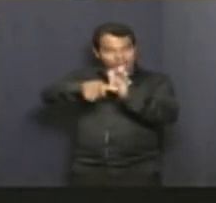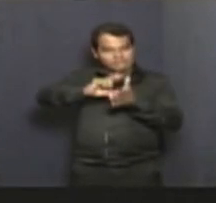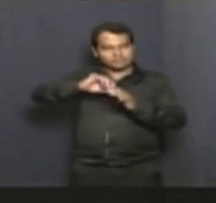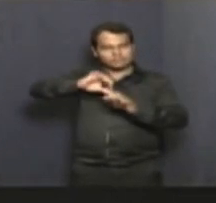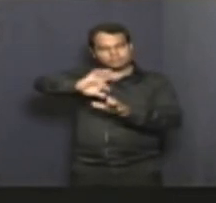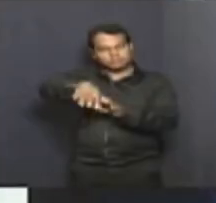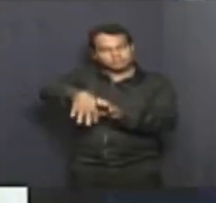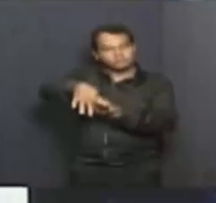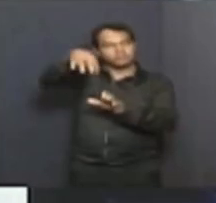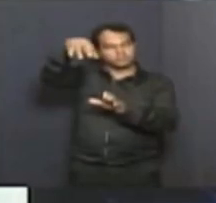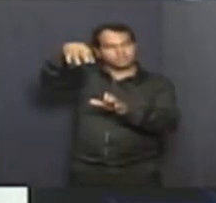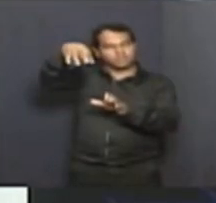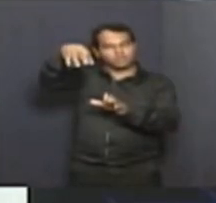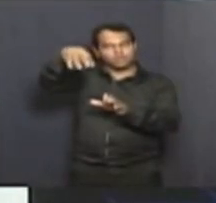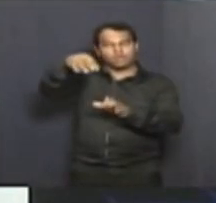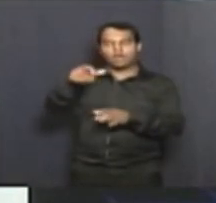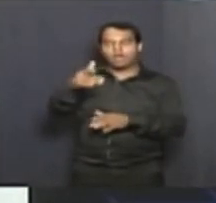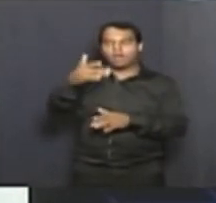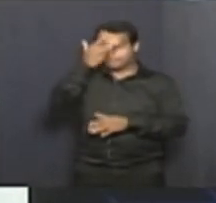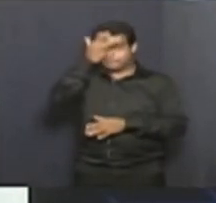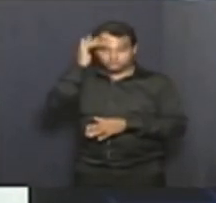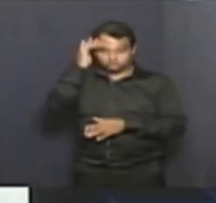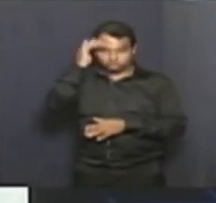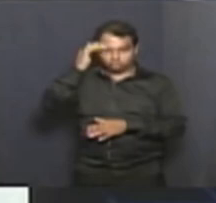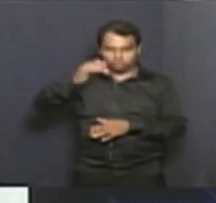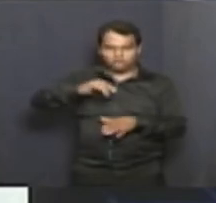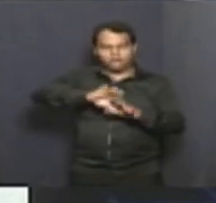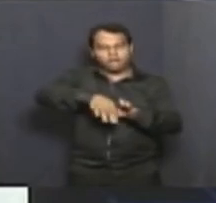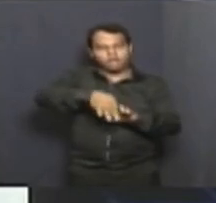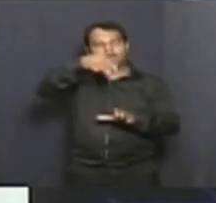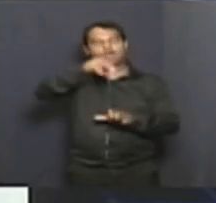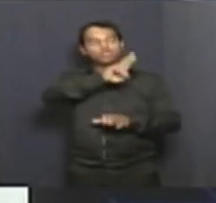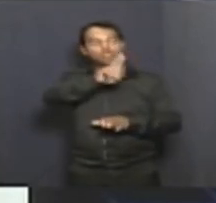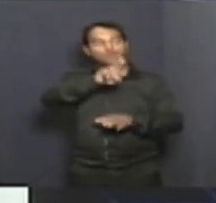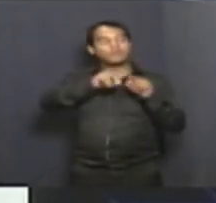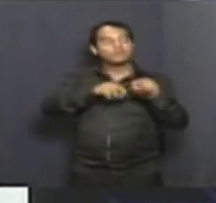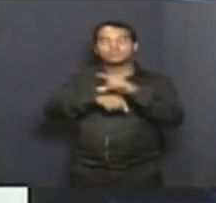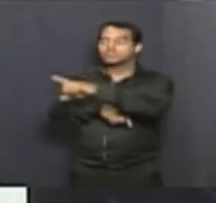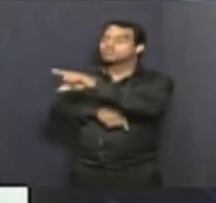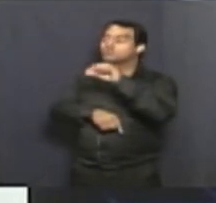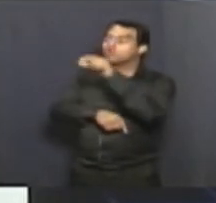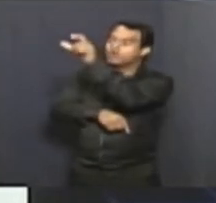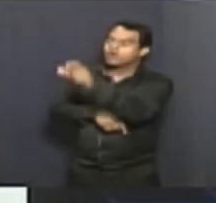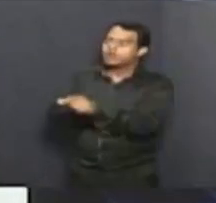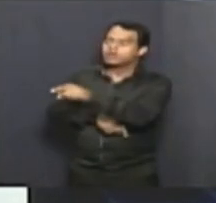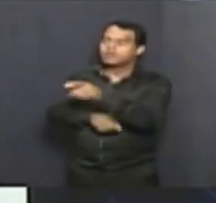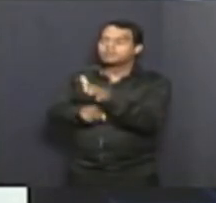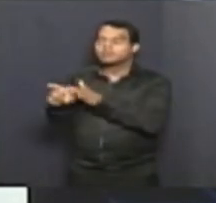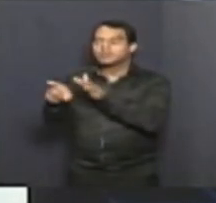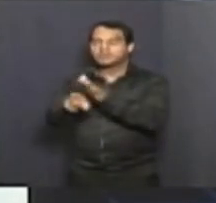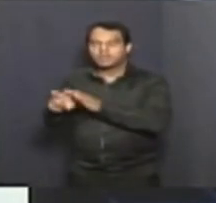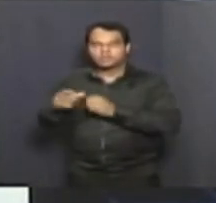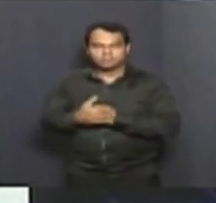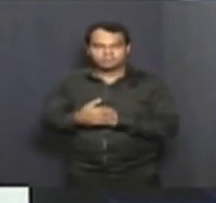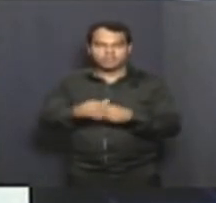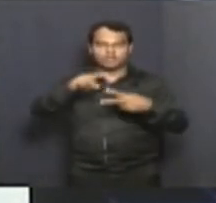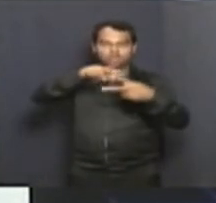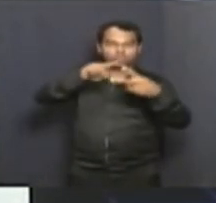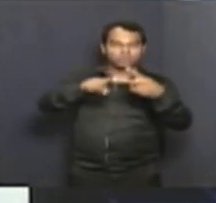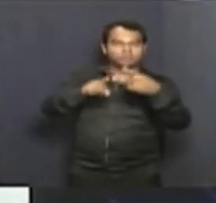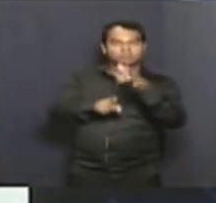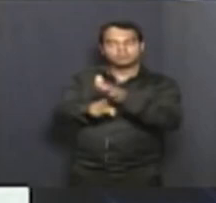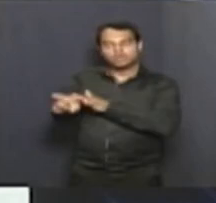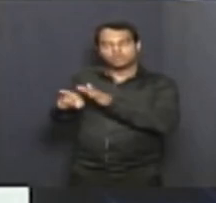previamente o candidato escolhe para quem vai fazer a pergunta isso o limite de duas perguntas para cada candidato então vou